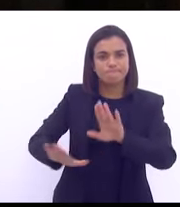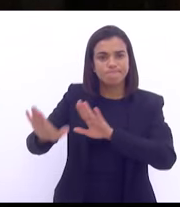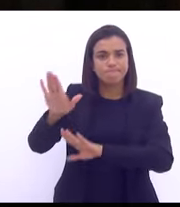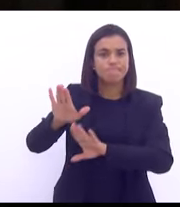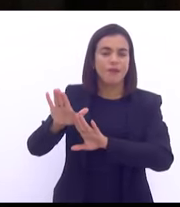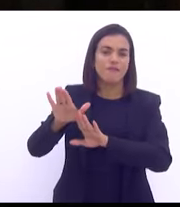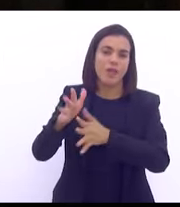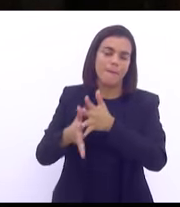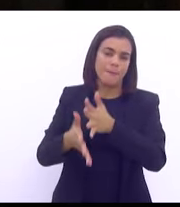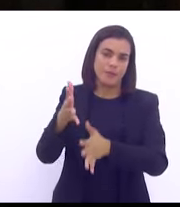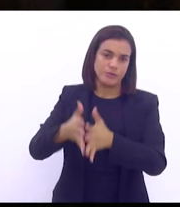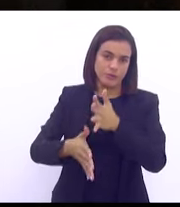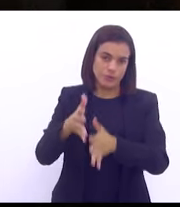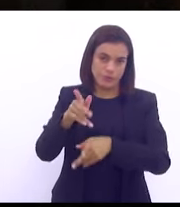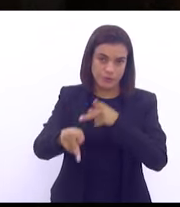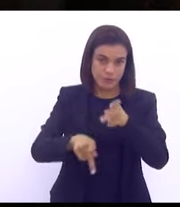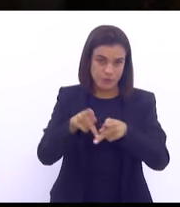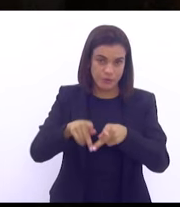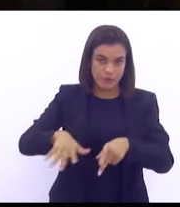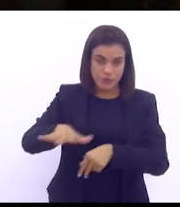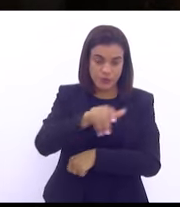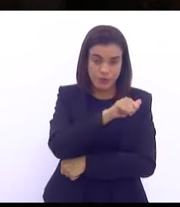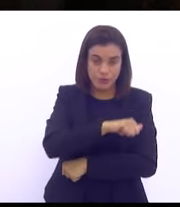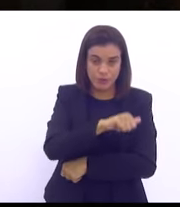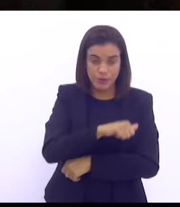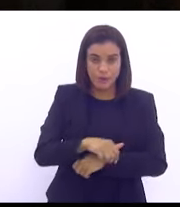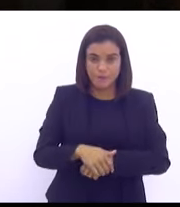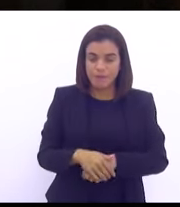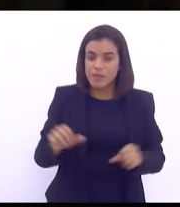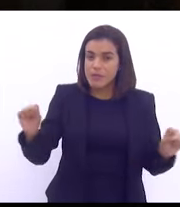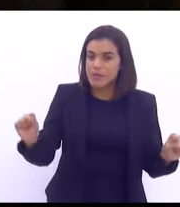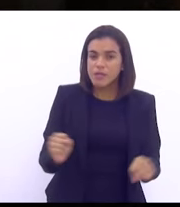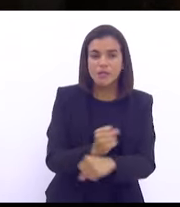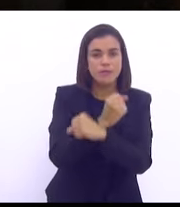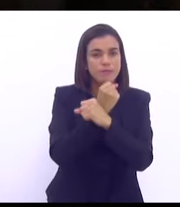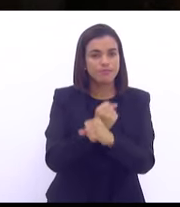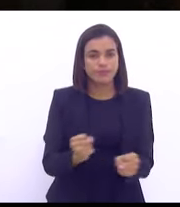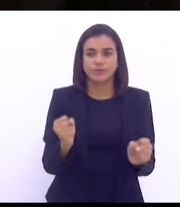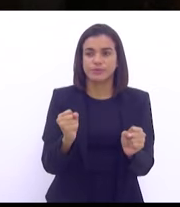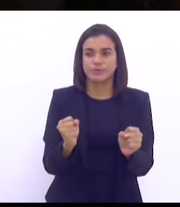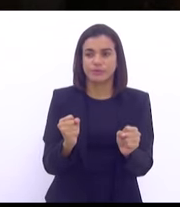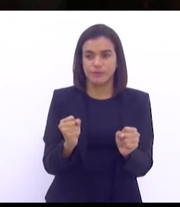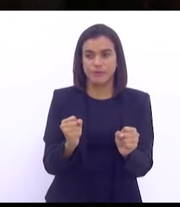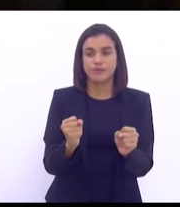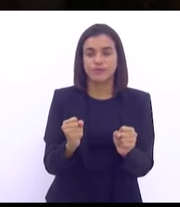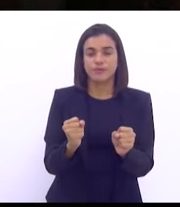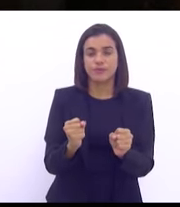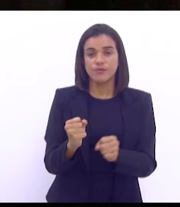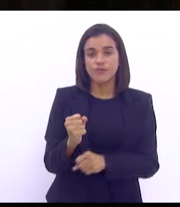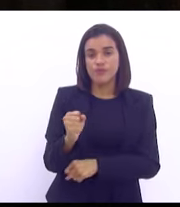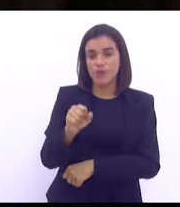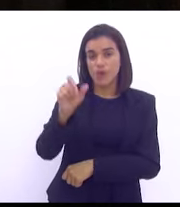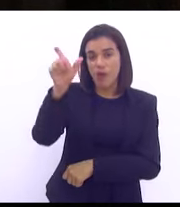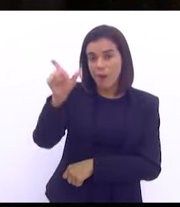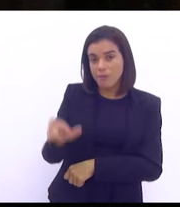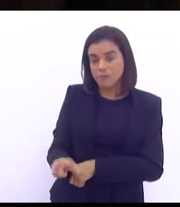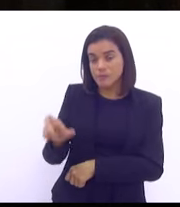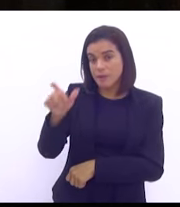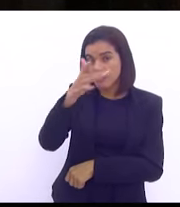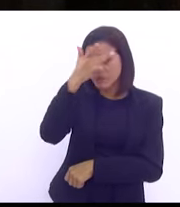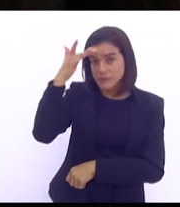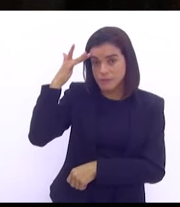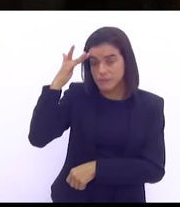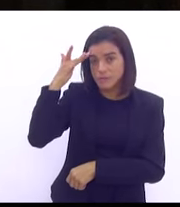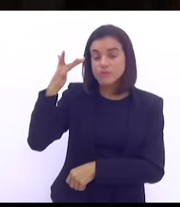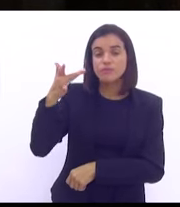acontecendo no âmbito do Rio de Janeiro. Não é mais possível um usuário da